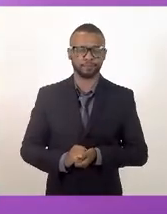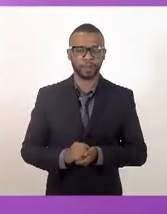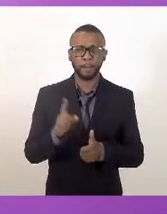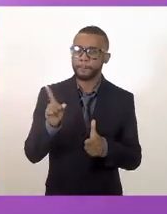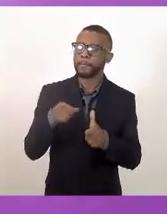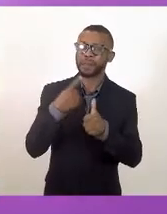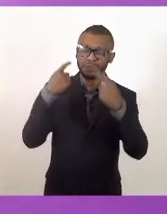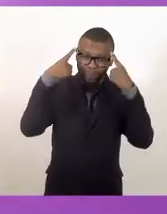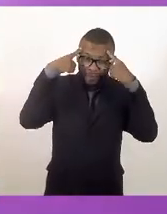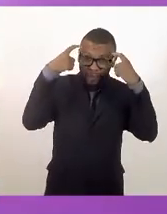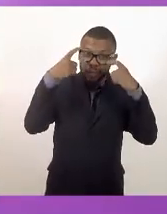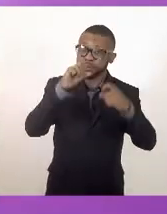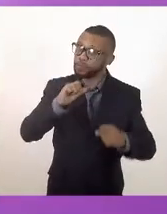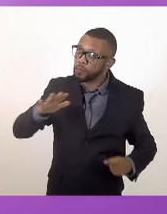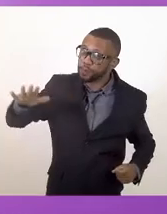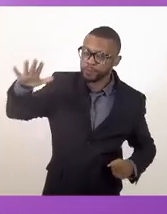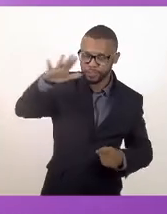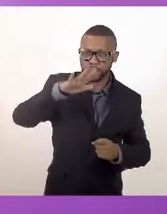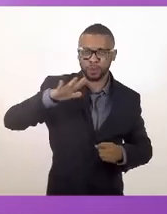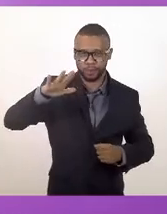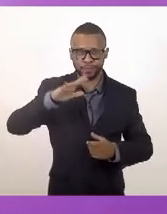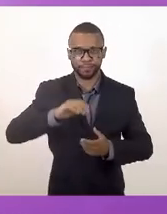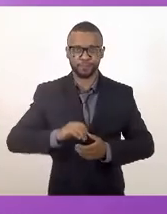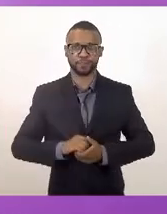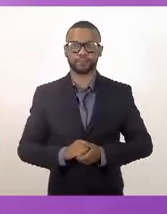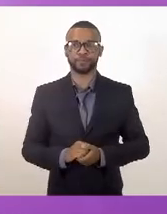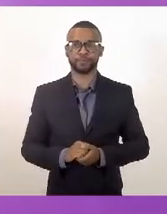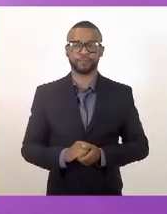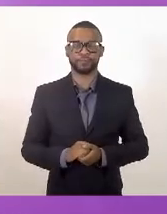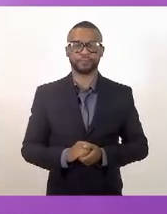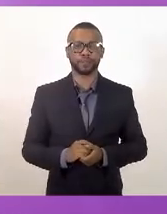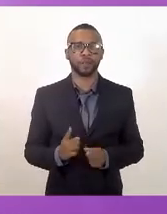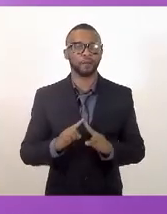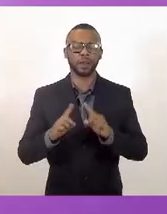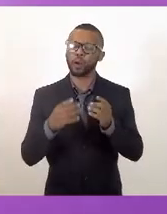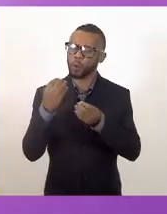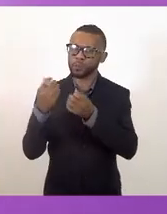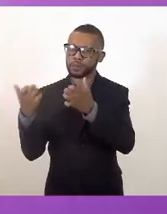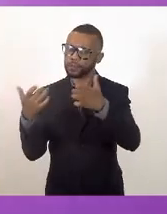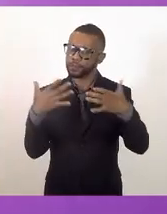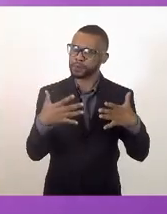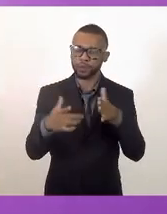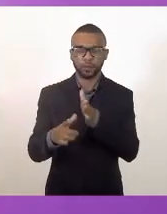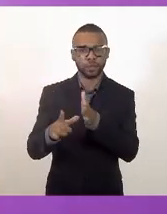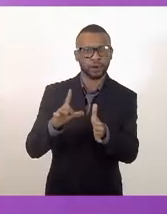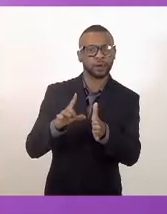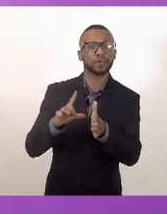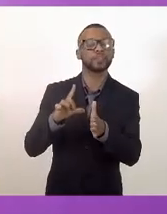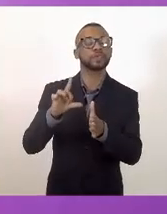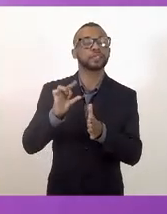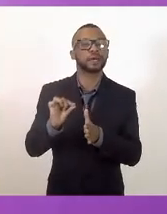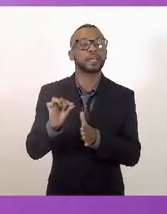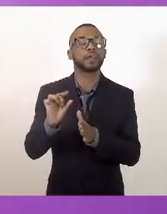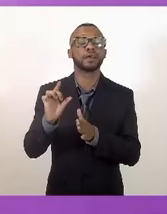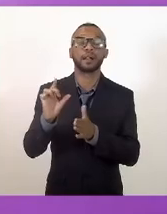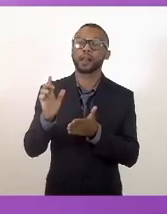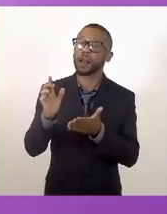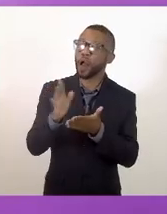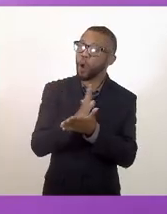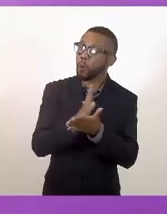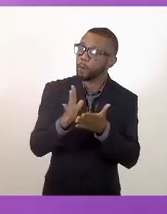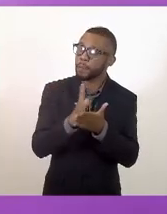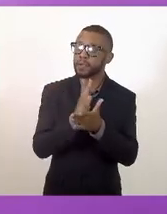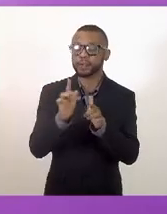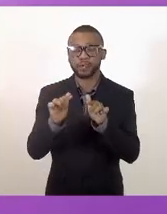Mas como falou aqui a deputada Mônica Francisco, é necessário que a gente